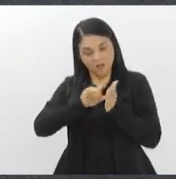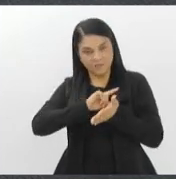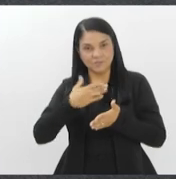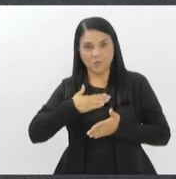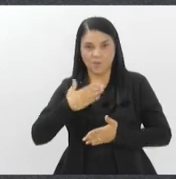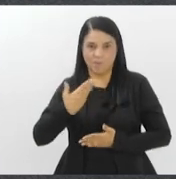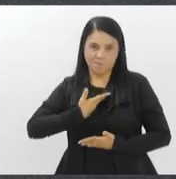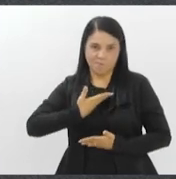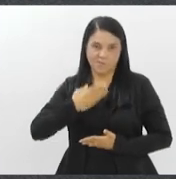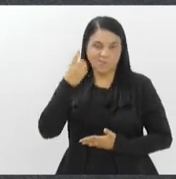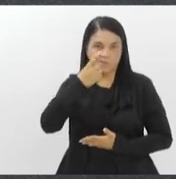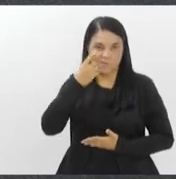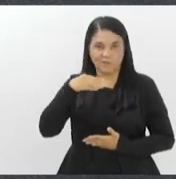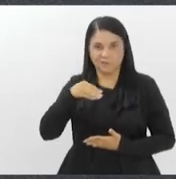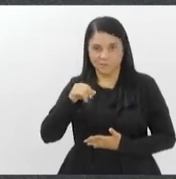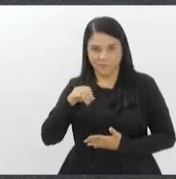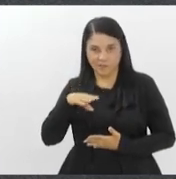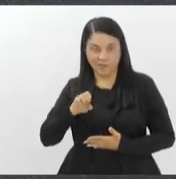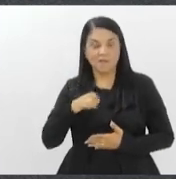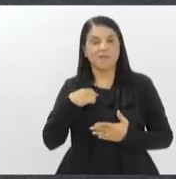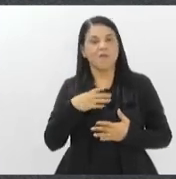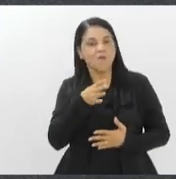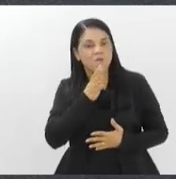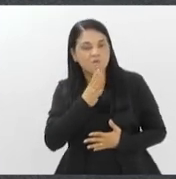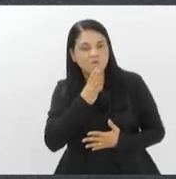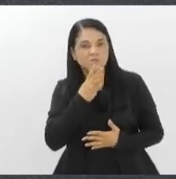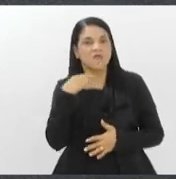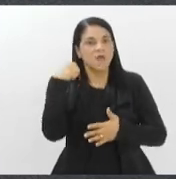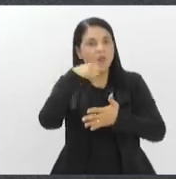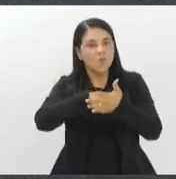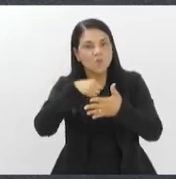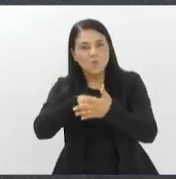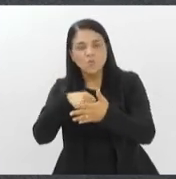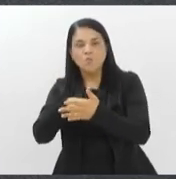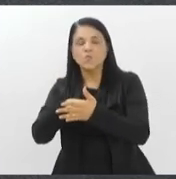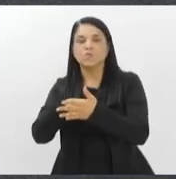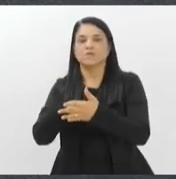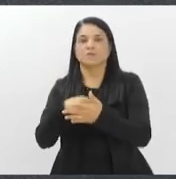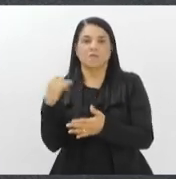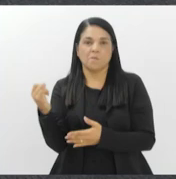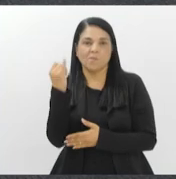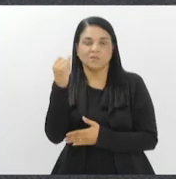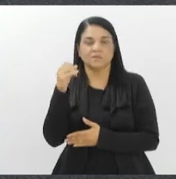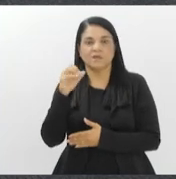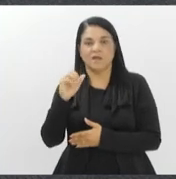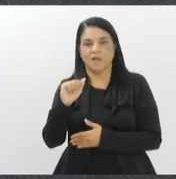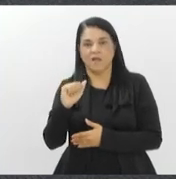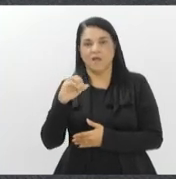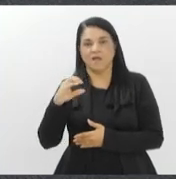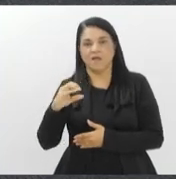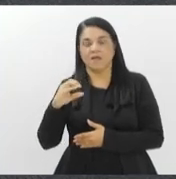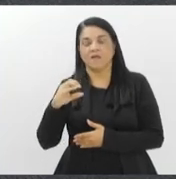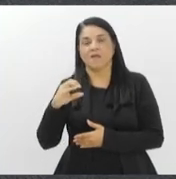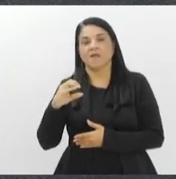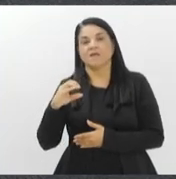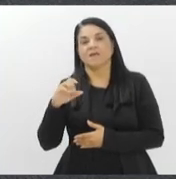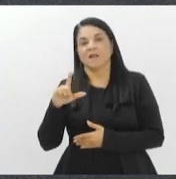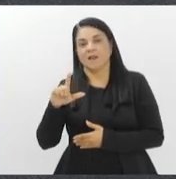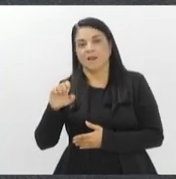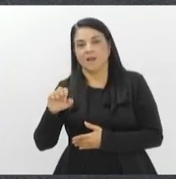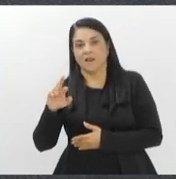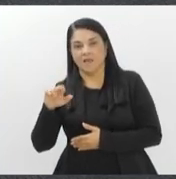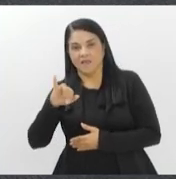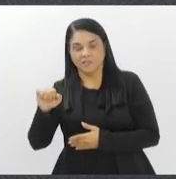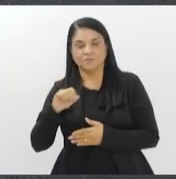é um reconhecimento dessa luta, da importância da Aquilerge para a gente fortalecer os quilombos no estado do